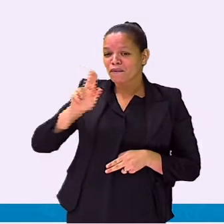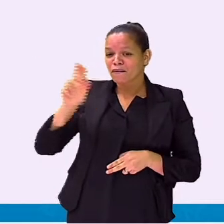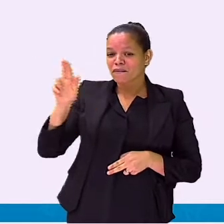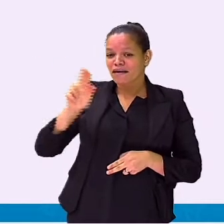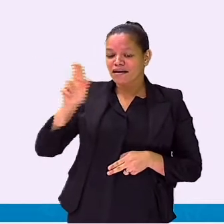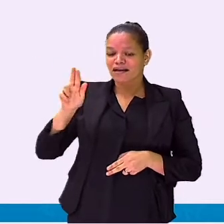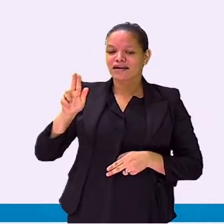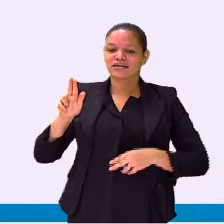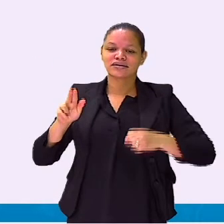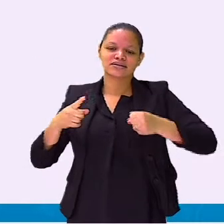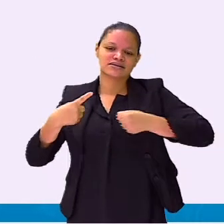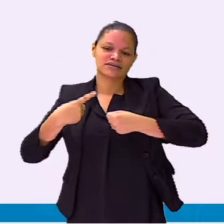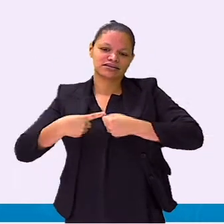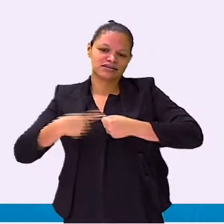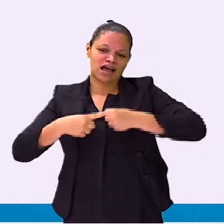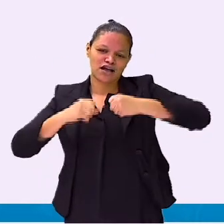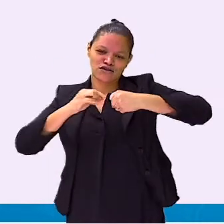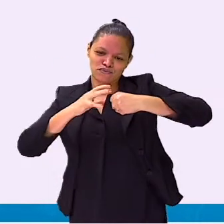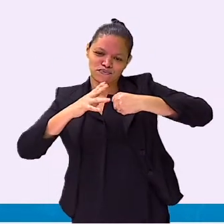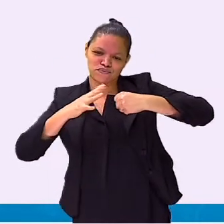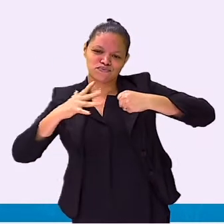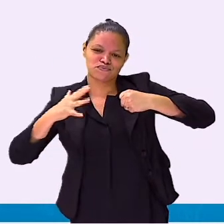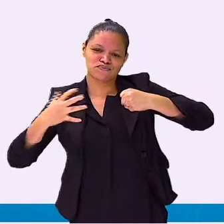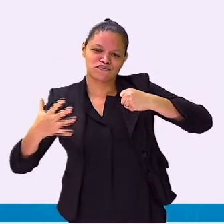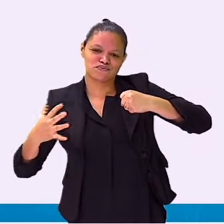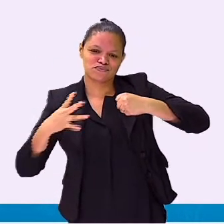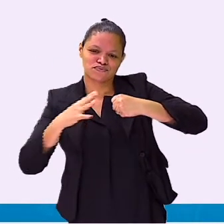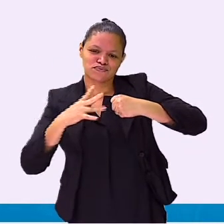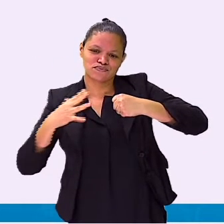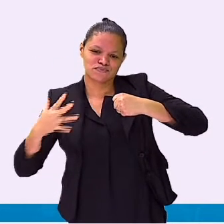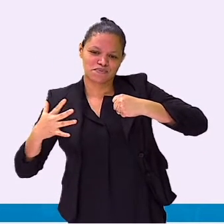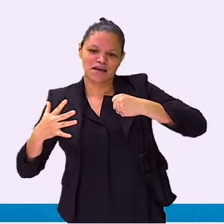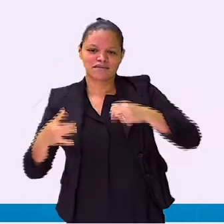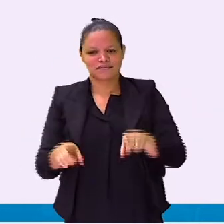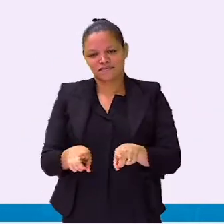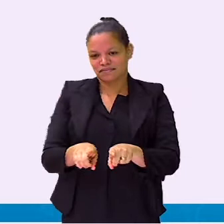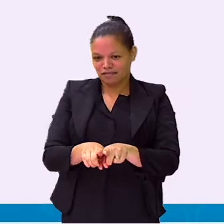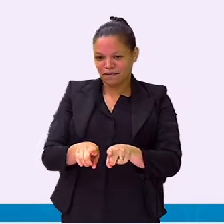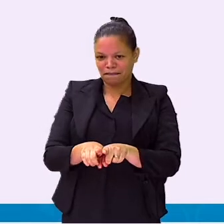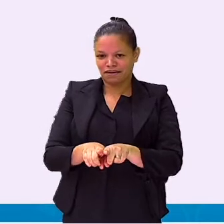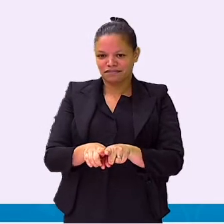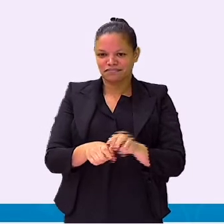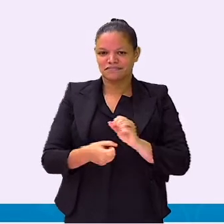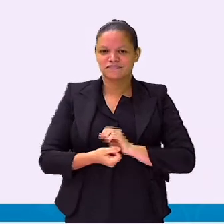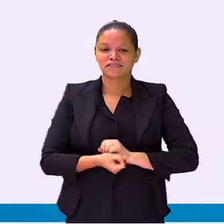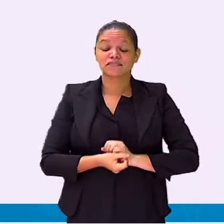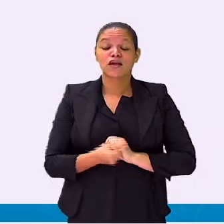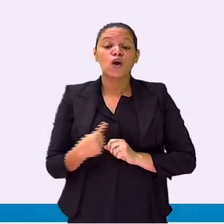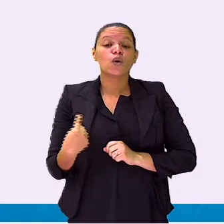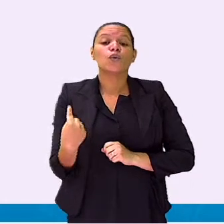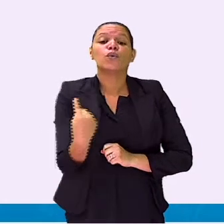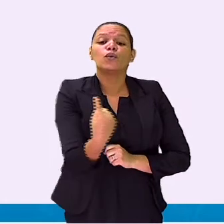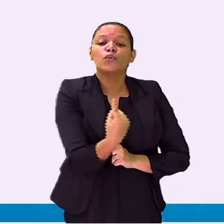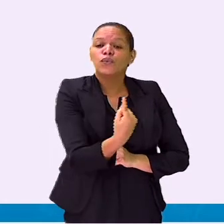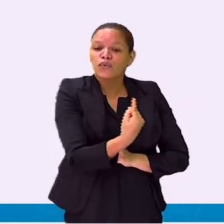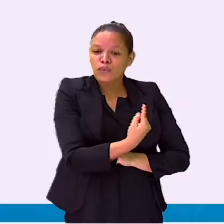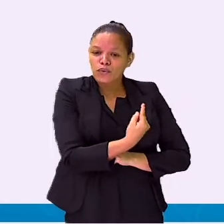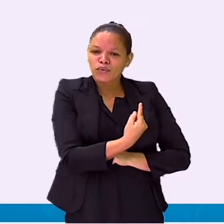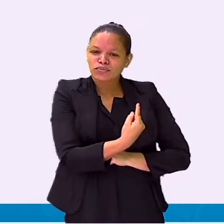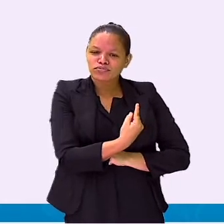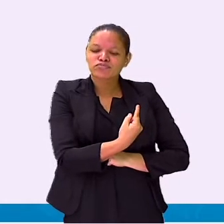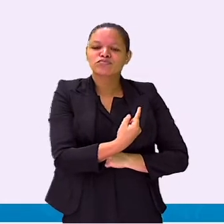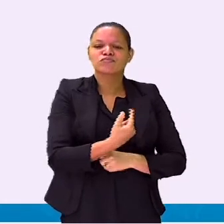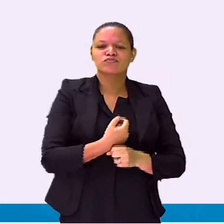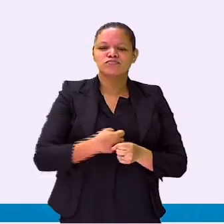Desigualdades. Bem, nossa região, nosso estado, ele é sim um estado muito rico, mas nem por isso ele deixa de